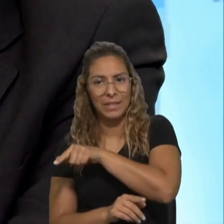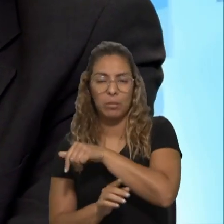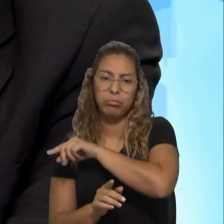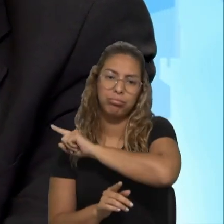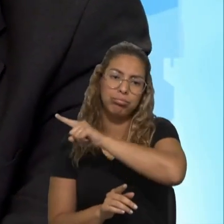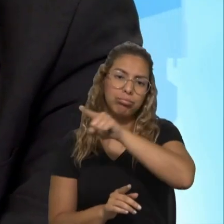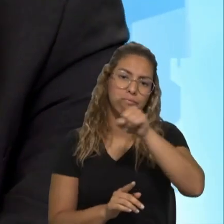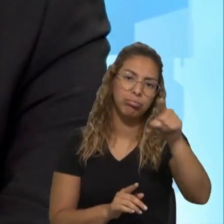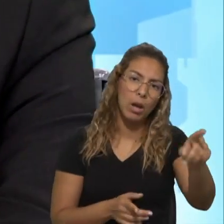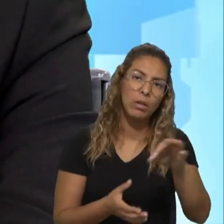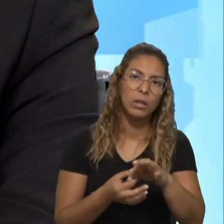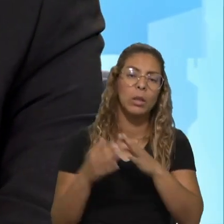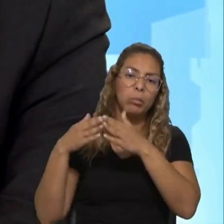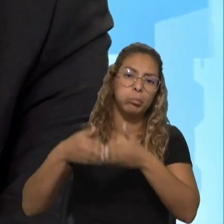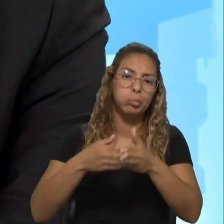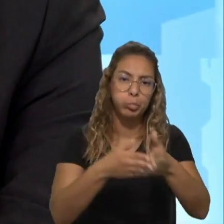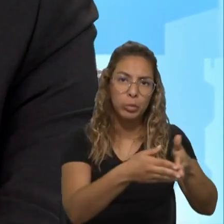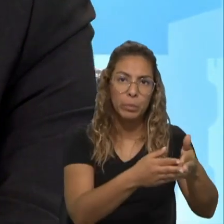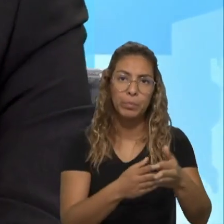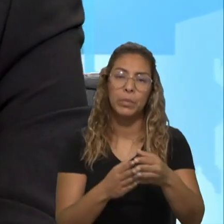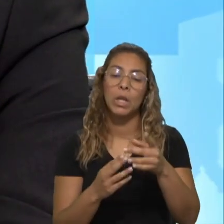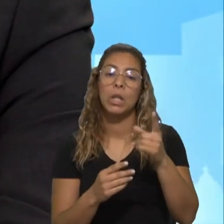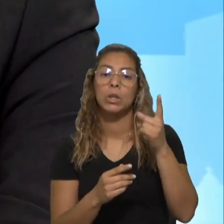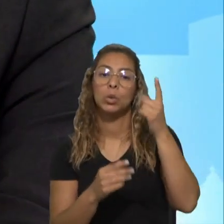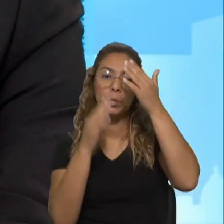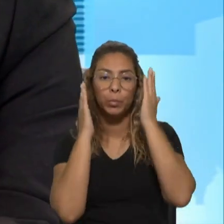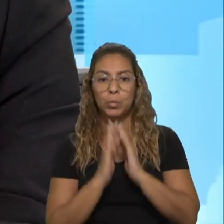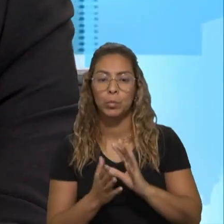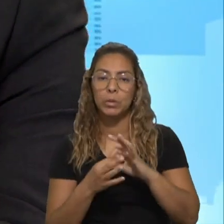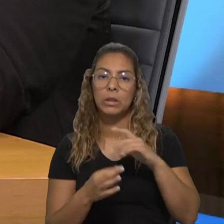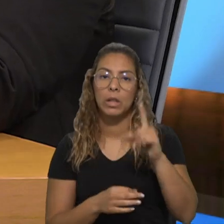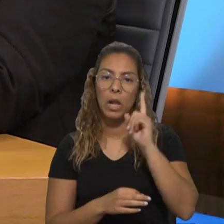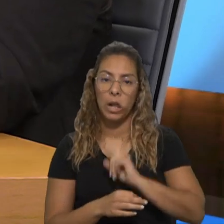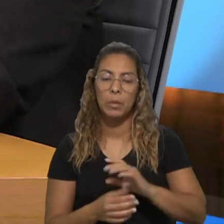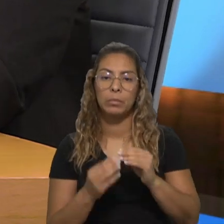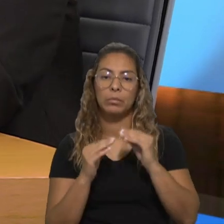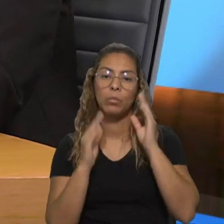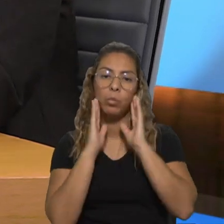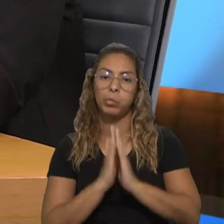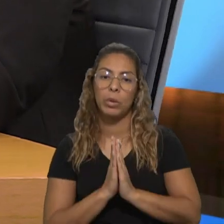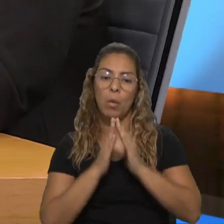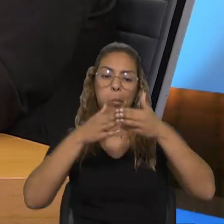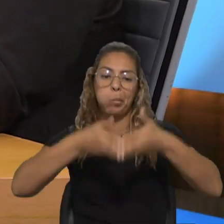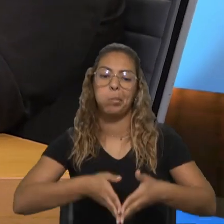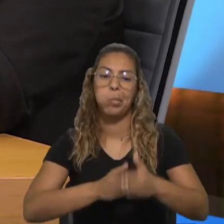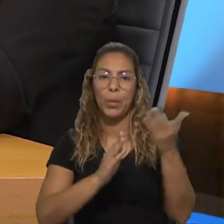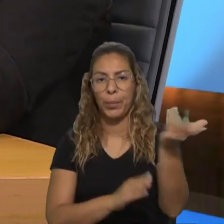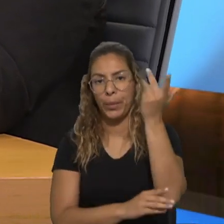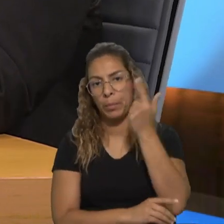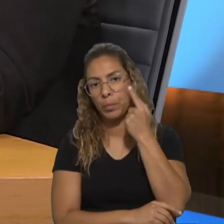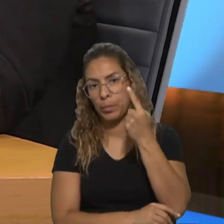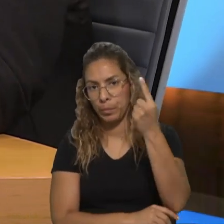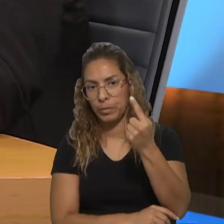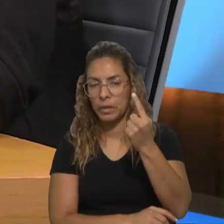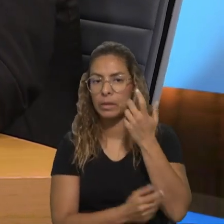no Porto, a imagem da Senhora é colocada na maior embarcação, portanto, a embarcação de honra, diremos assim, não é? Qual é a paróquia que